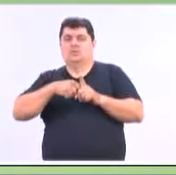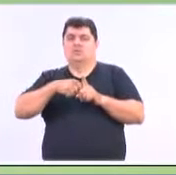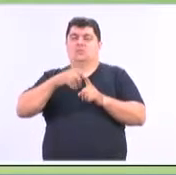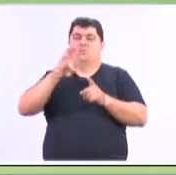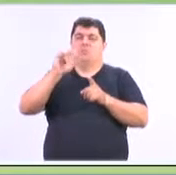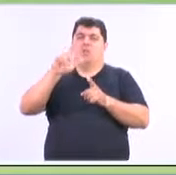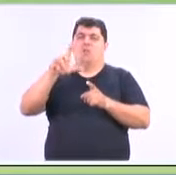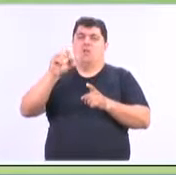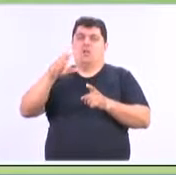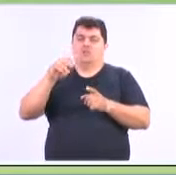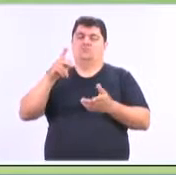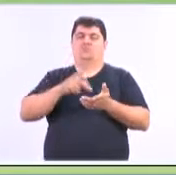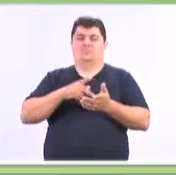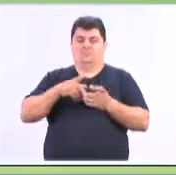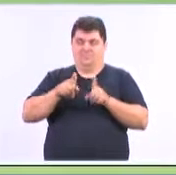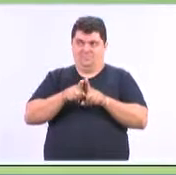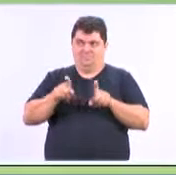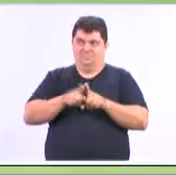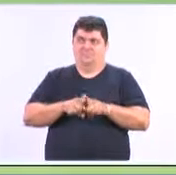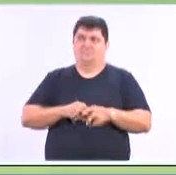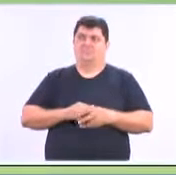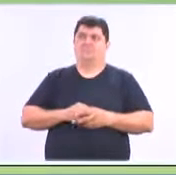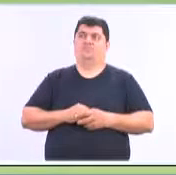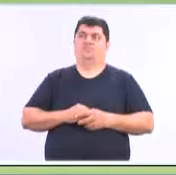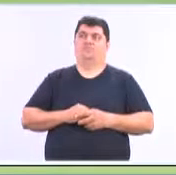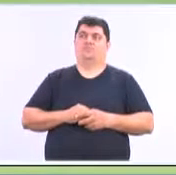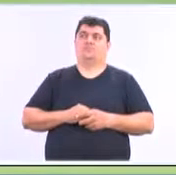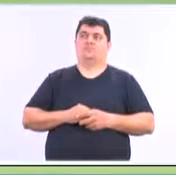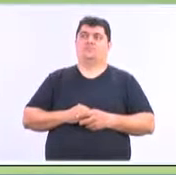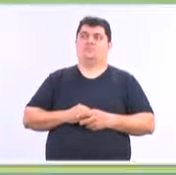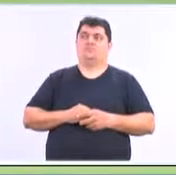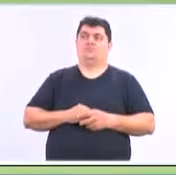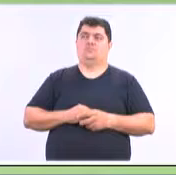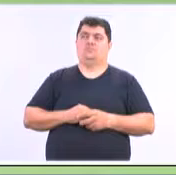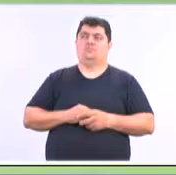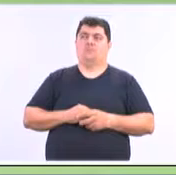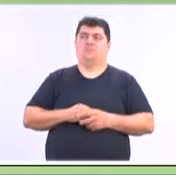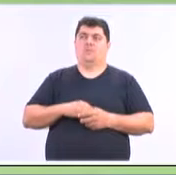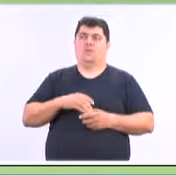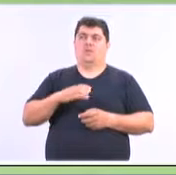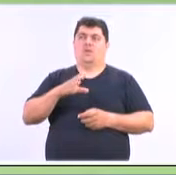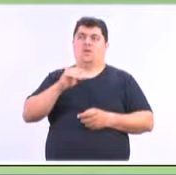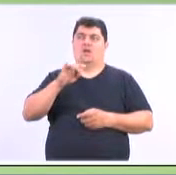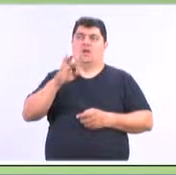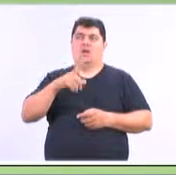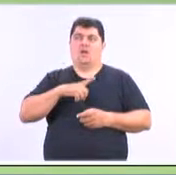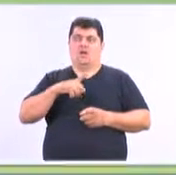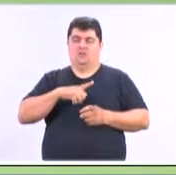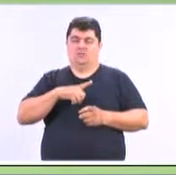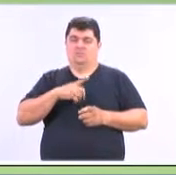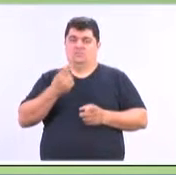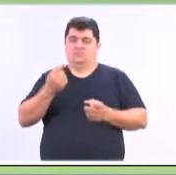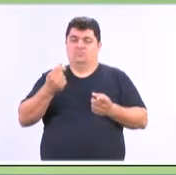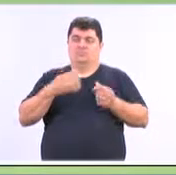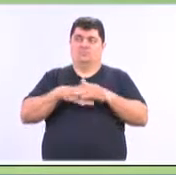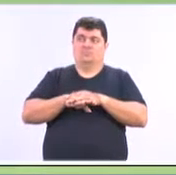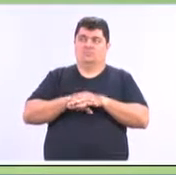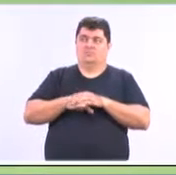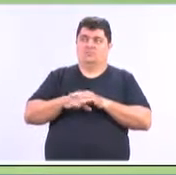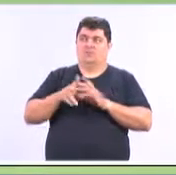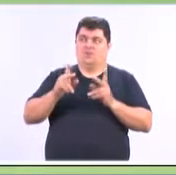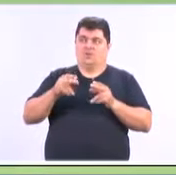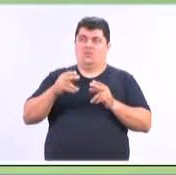professora? Também. Circulante também, verdadeiro, né? Caixa ou equivalente de caixa, conforme definido